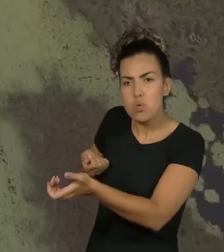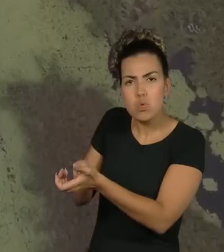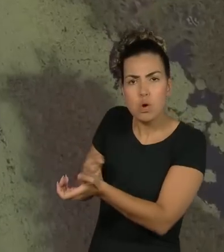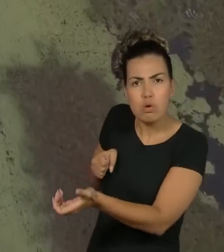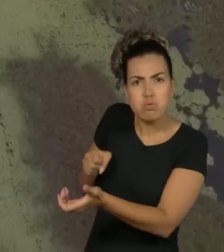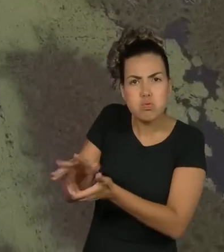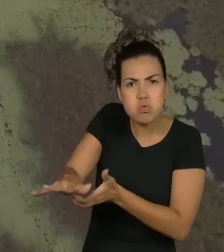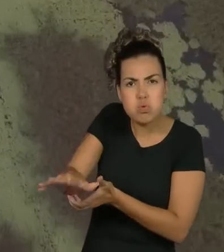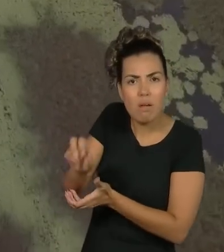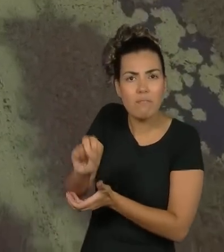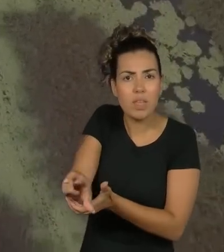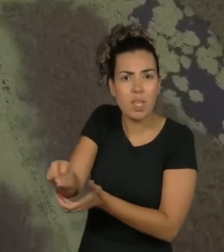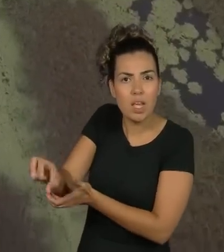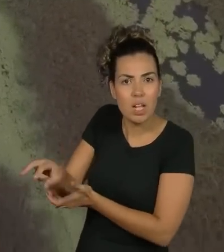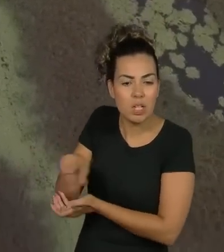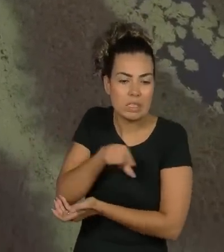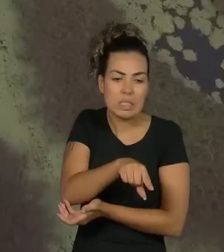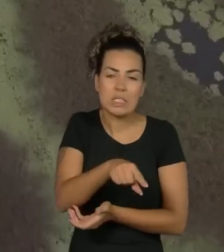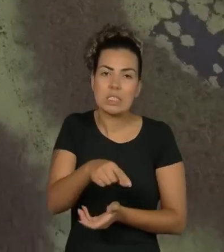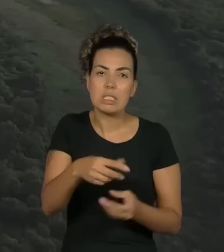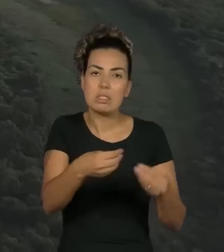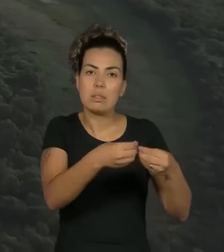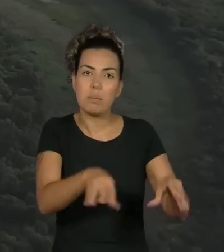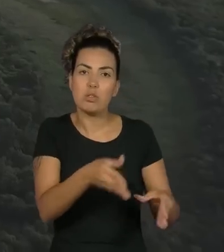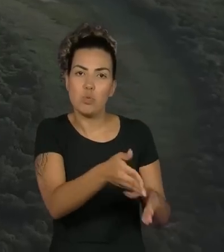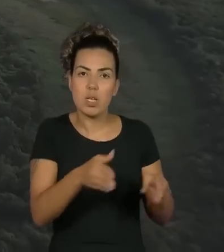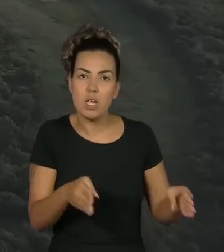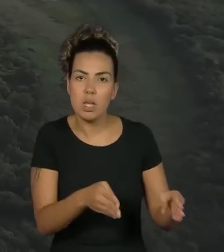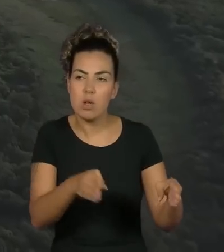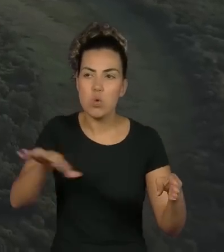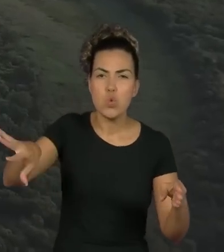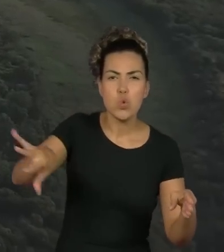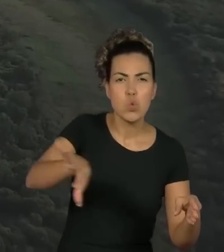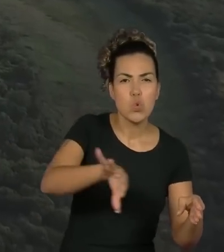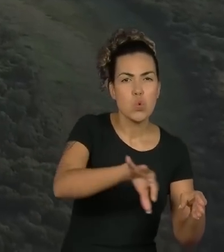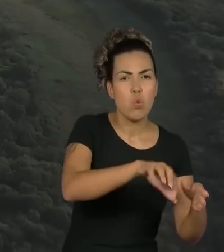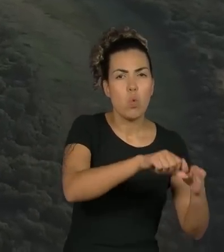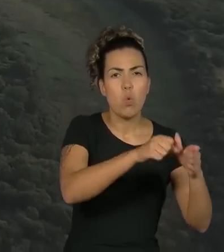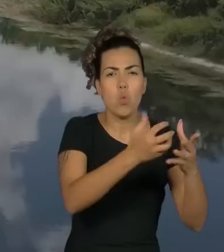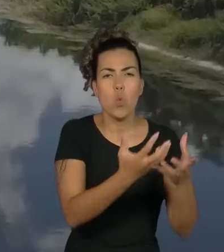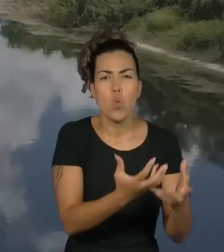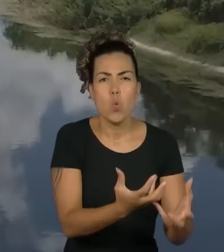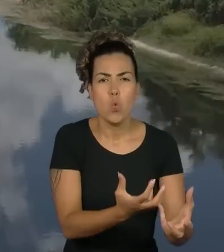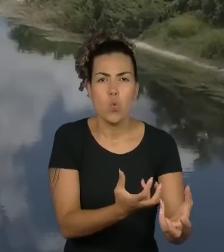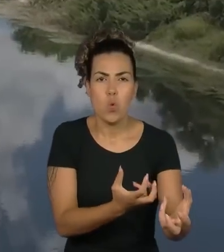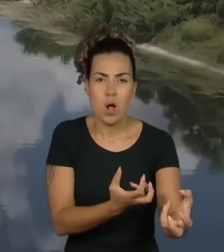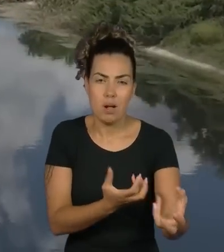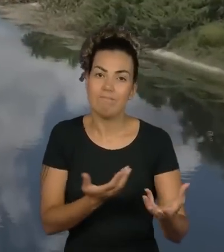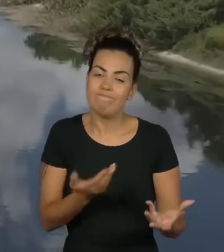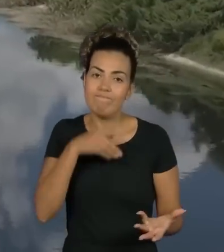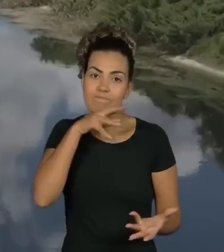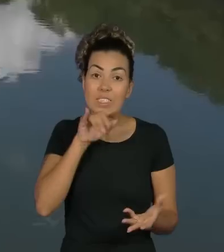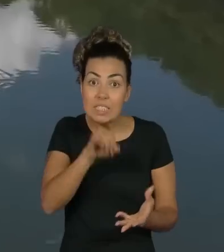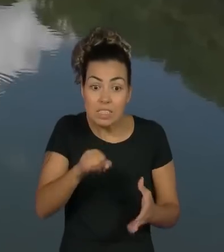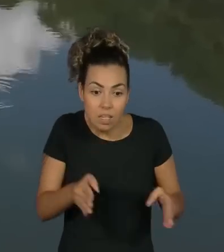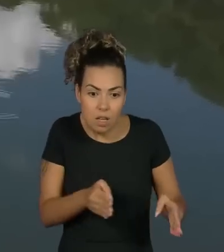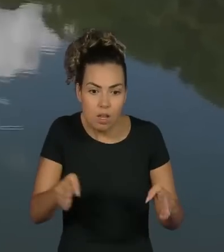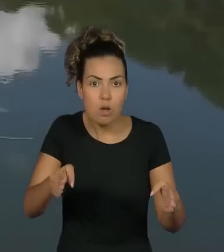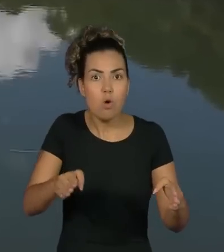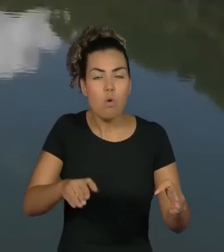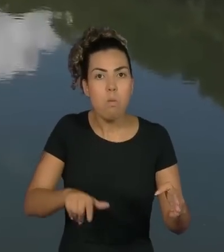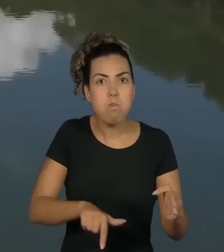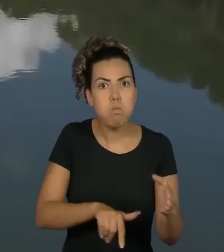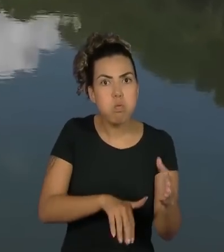bem protegidas. Quando o rio enche, ele transborda para essas lagoas. Ele leva os ovos